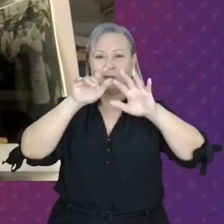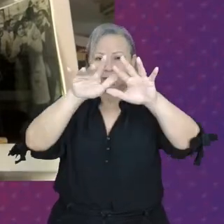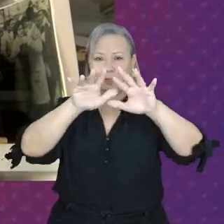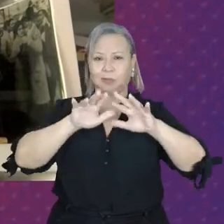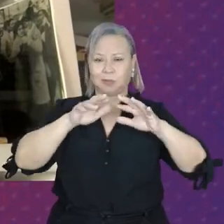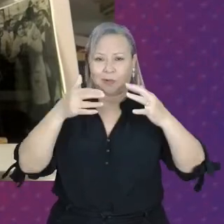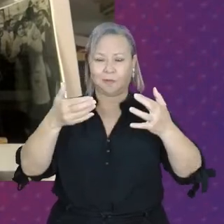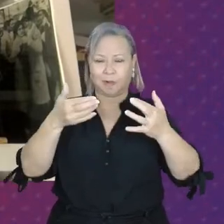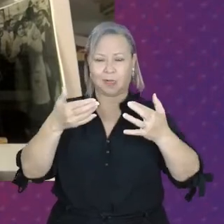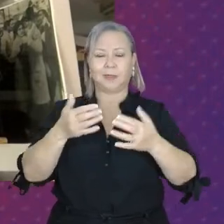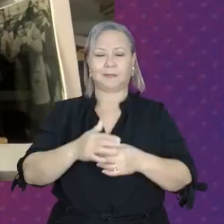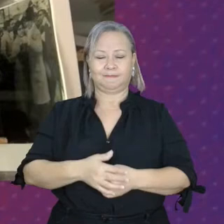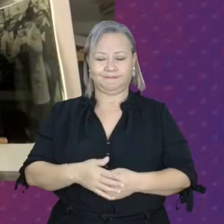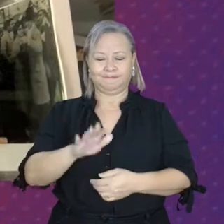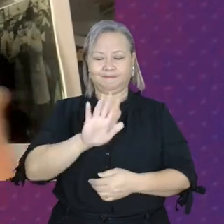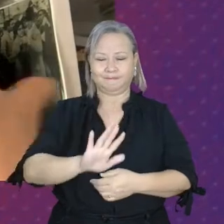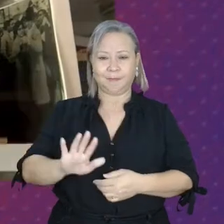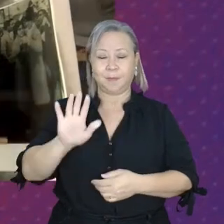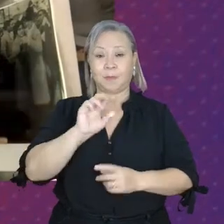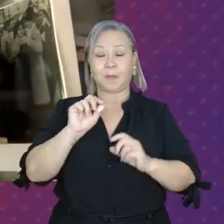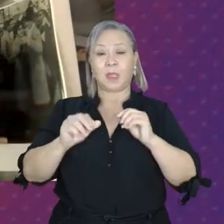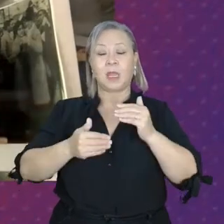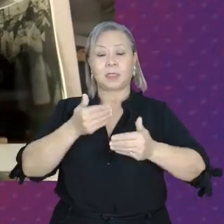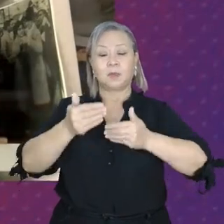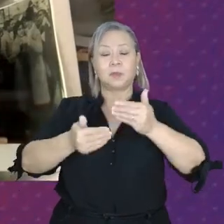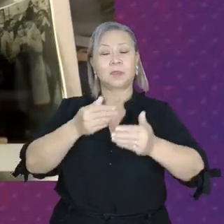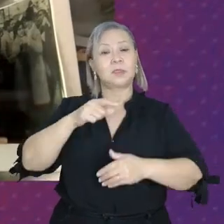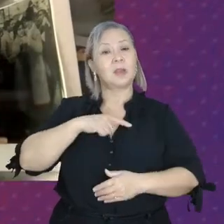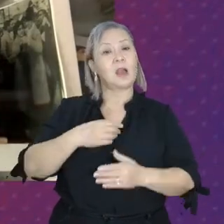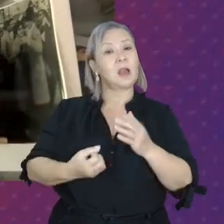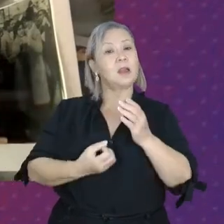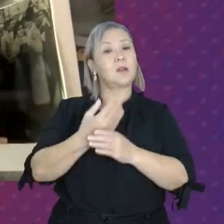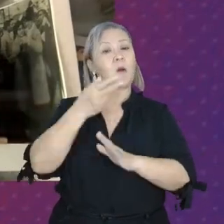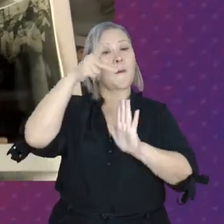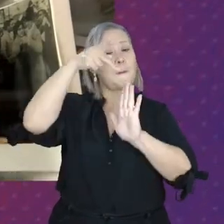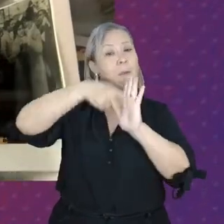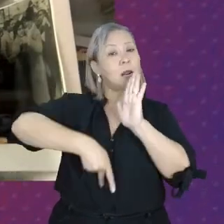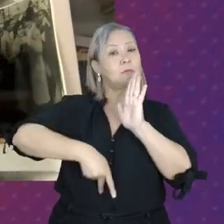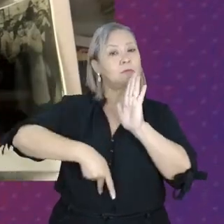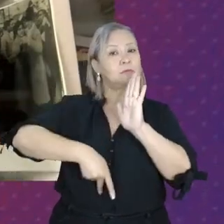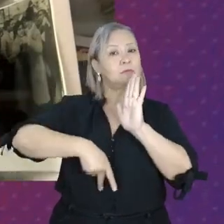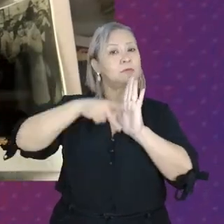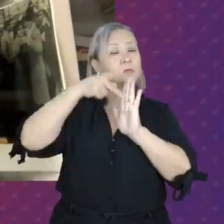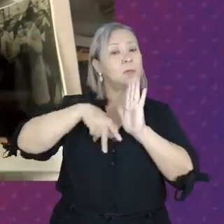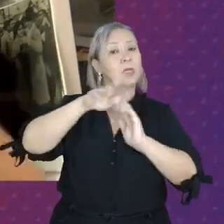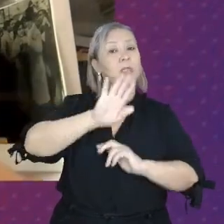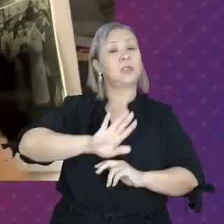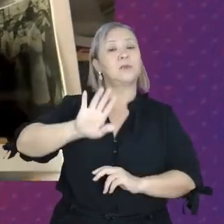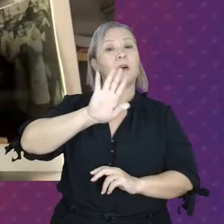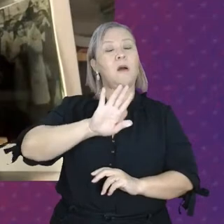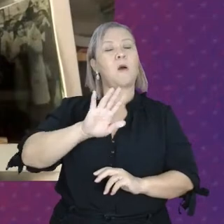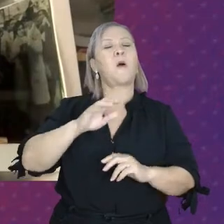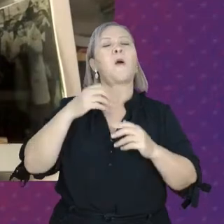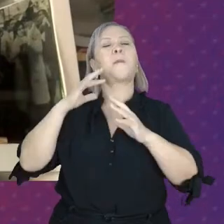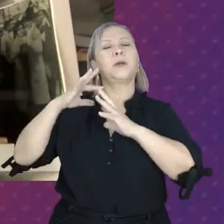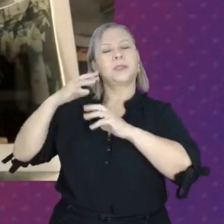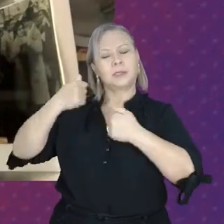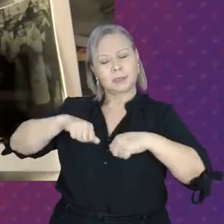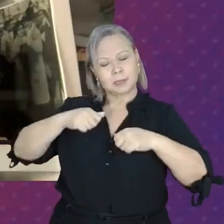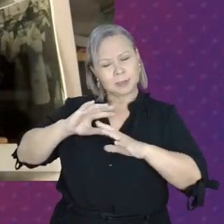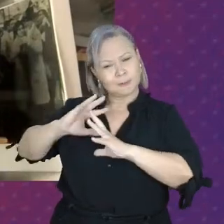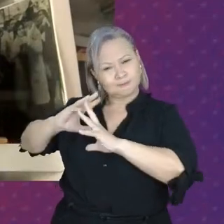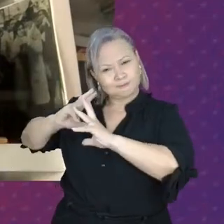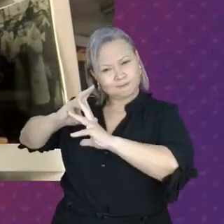Esse processo levou à elaboração de planos nacionais. Tudo isso tem que ser retomado. Nós precisamos retomar